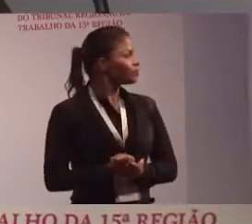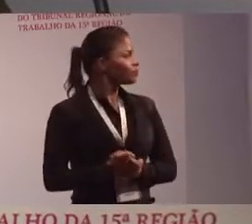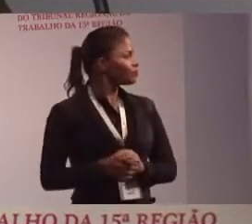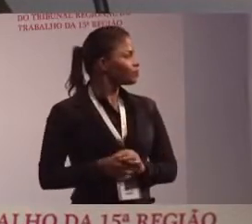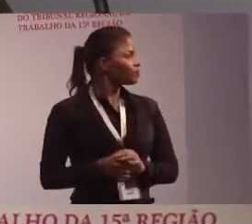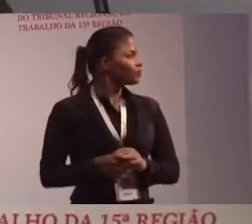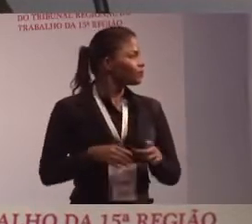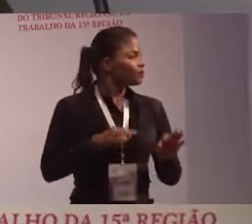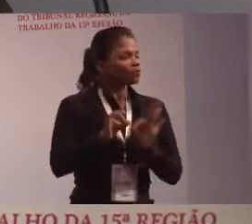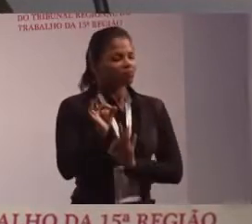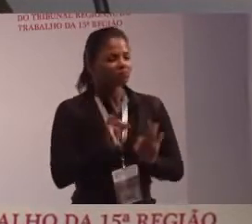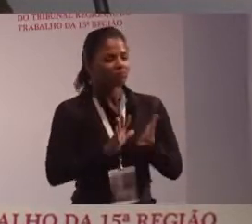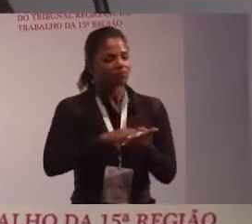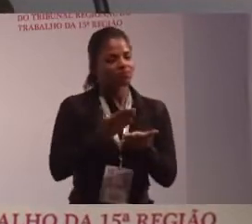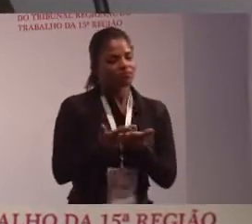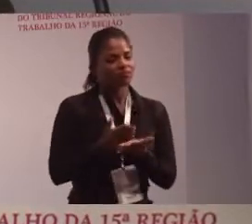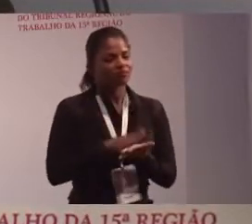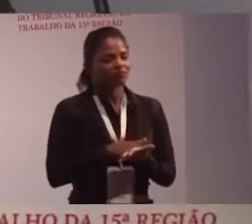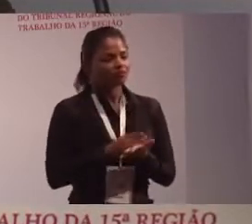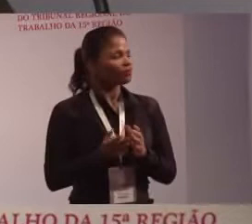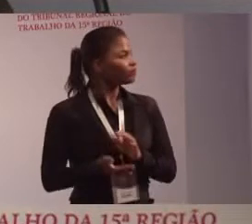eu ainda fiz algumas traduções.